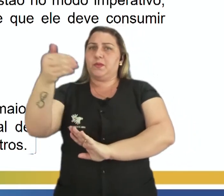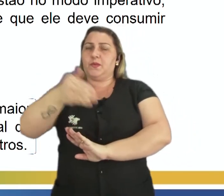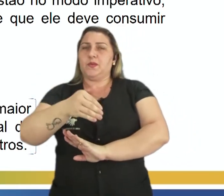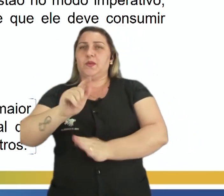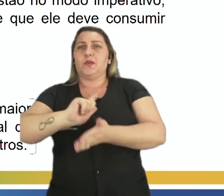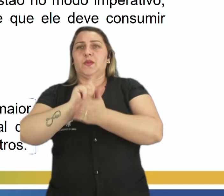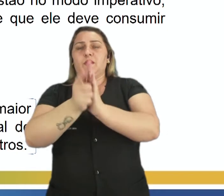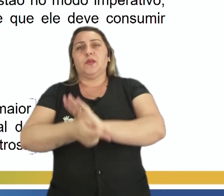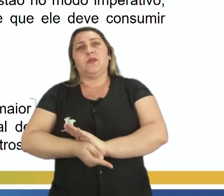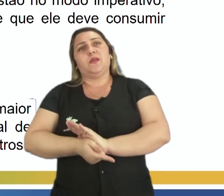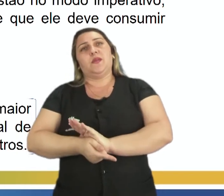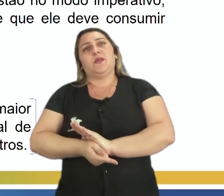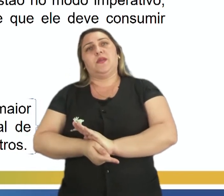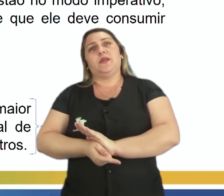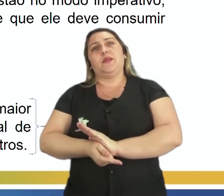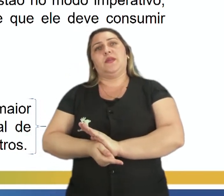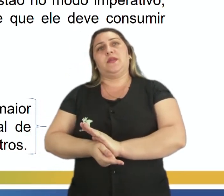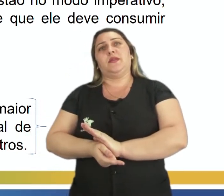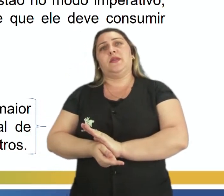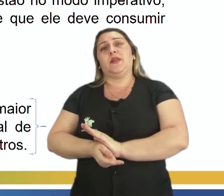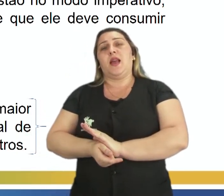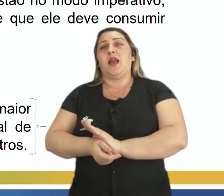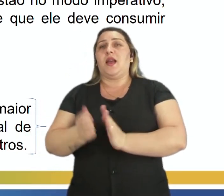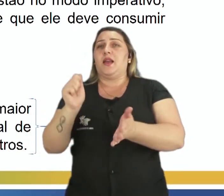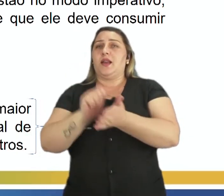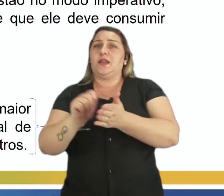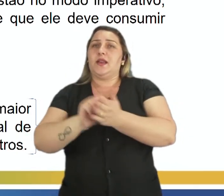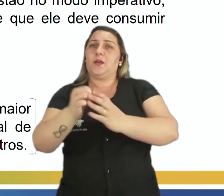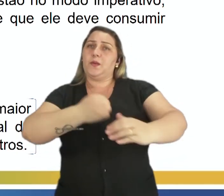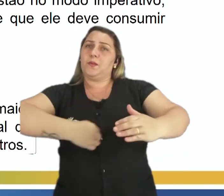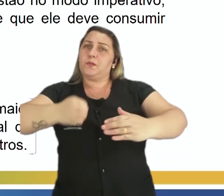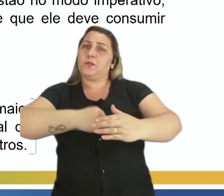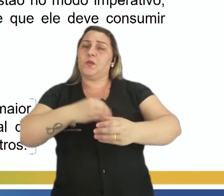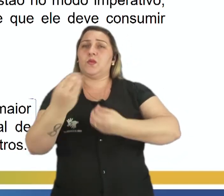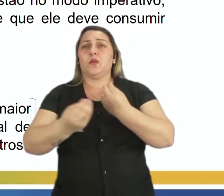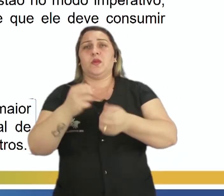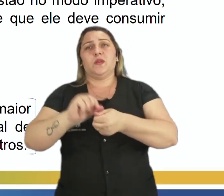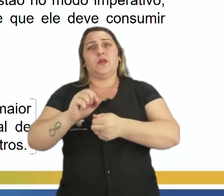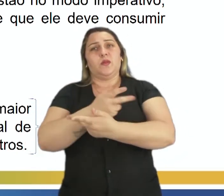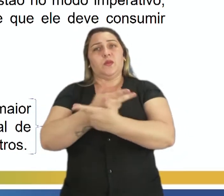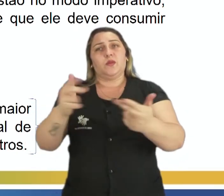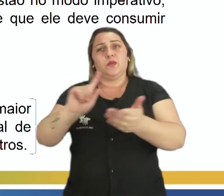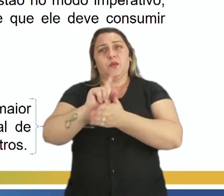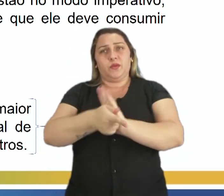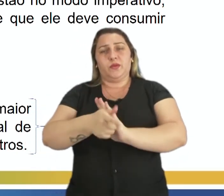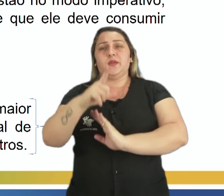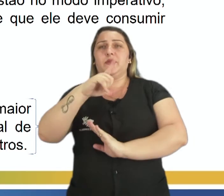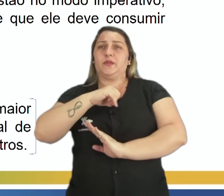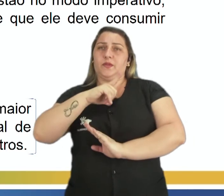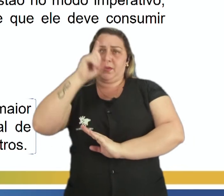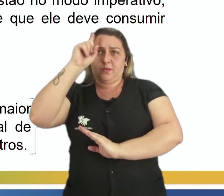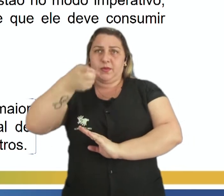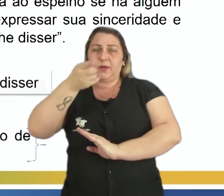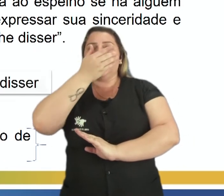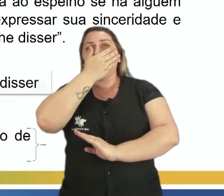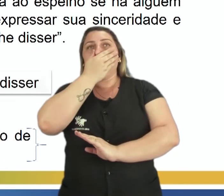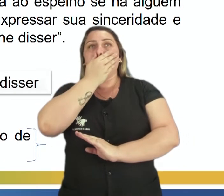em gêneros como manual de instruções, receitas de culinária, dentre outros gêneros, que é o